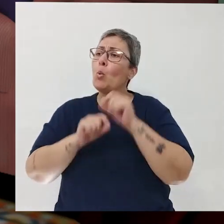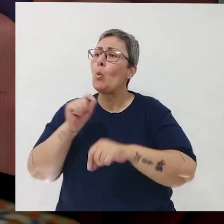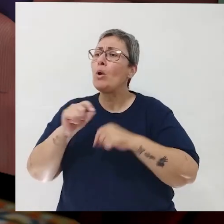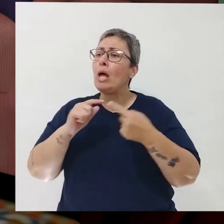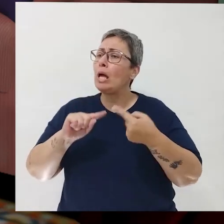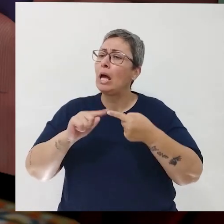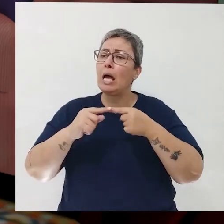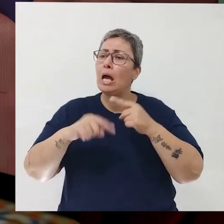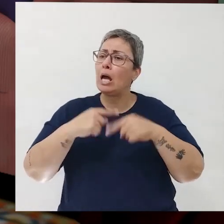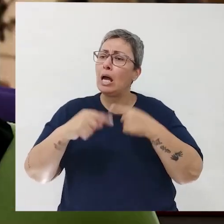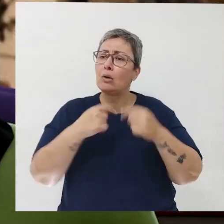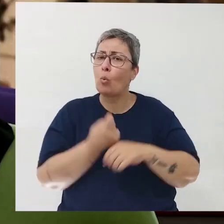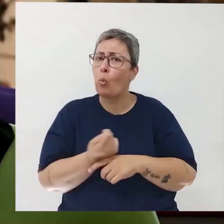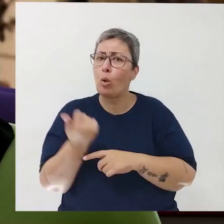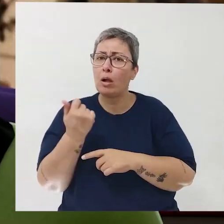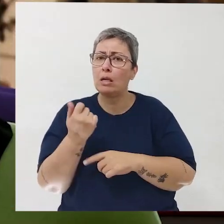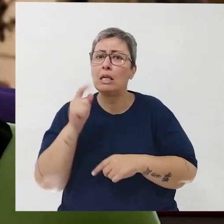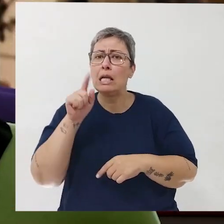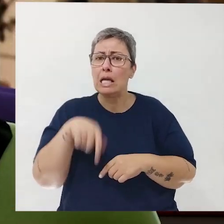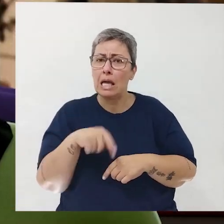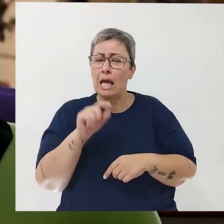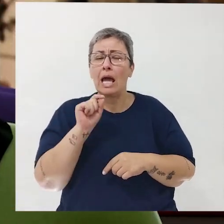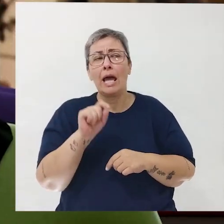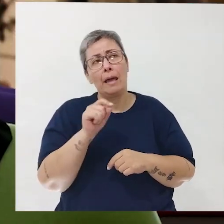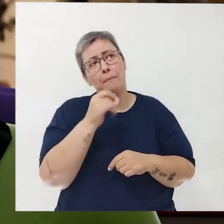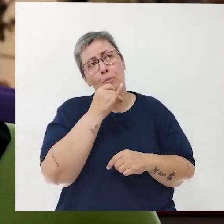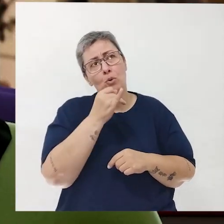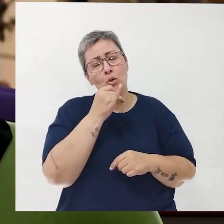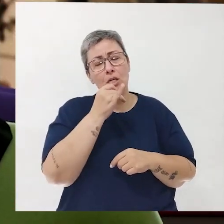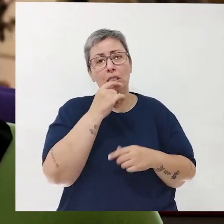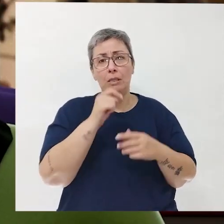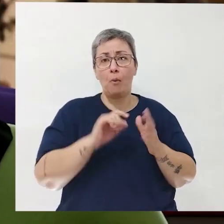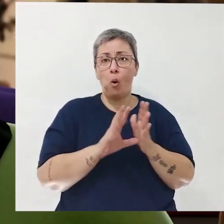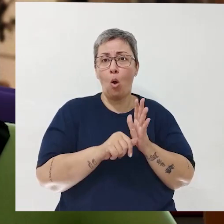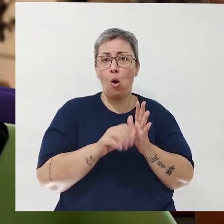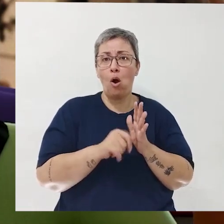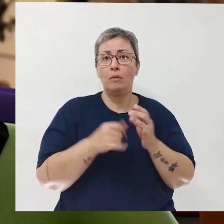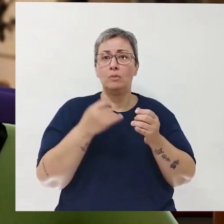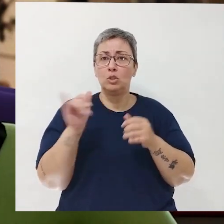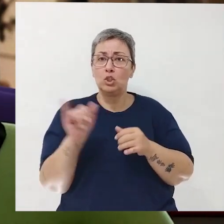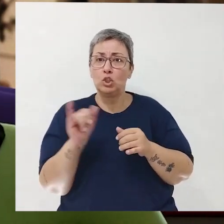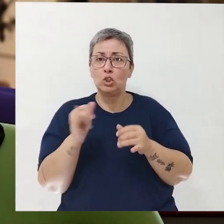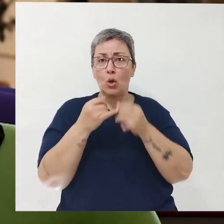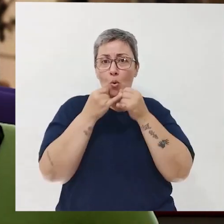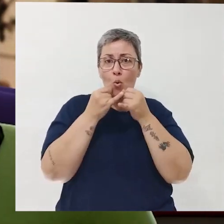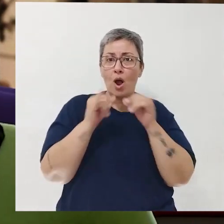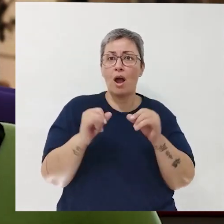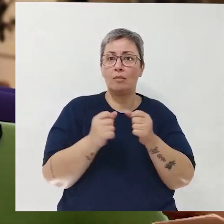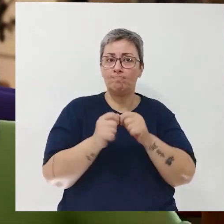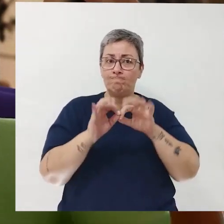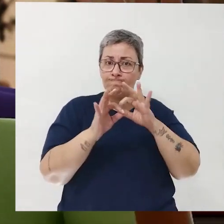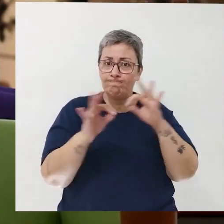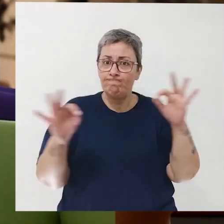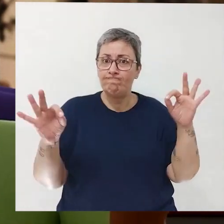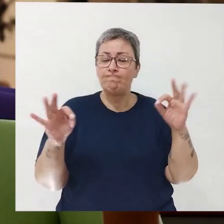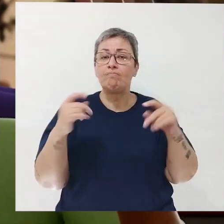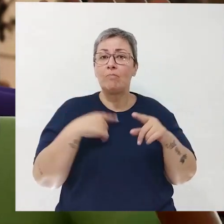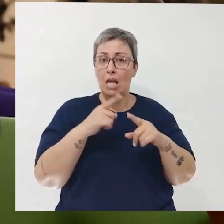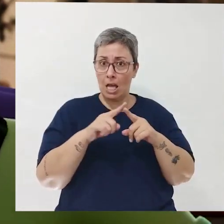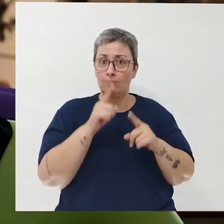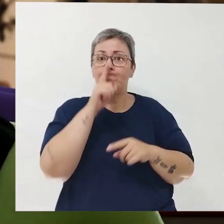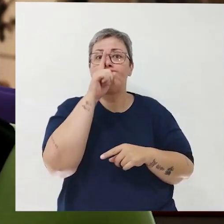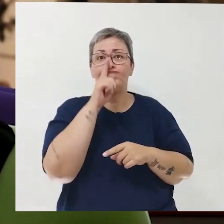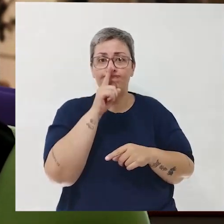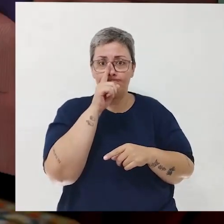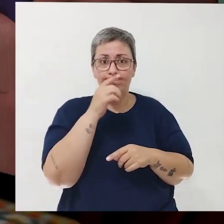seria ligação clandestina? Ligação clandestina é o furto de energia na rede de distribuição. Isso